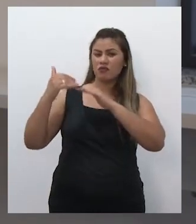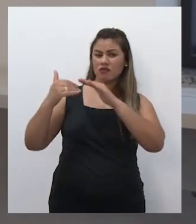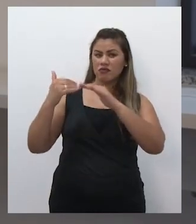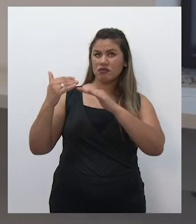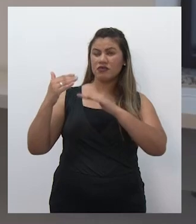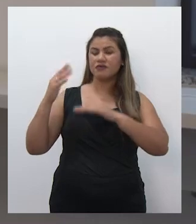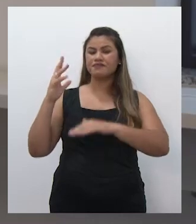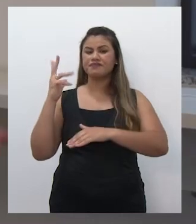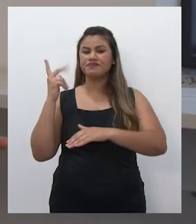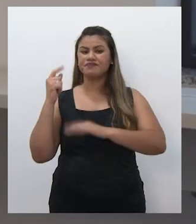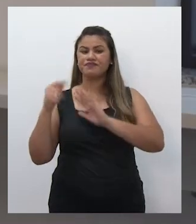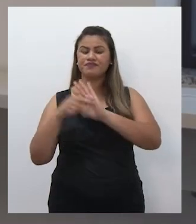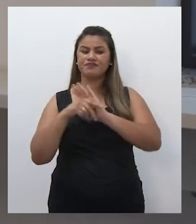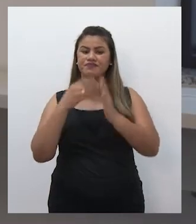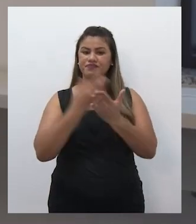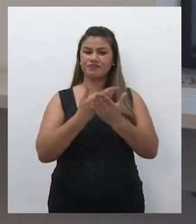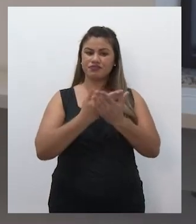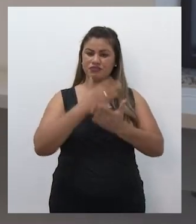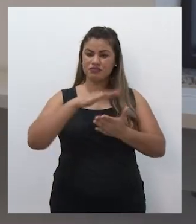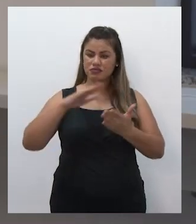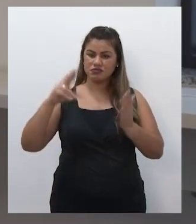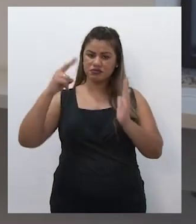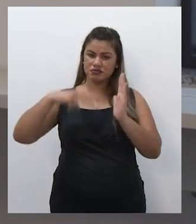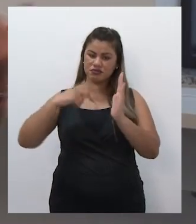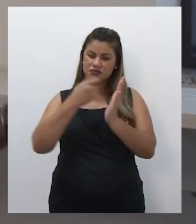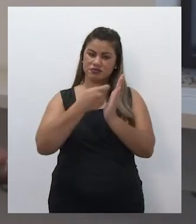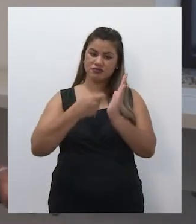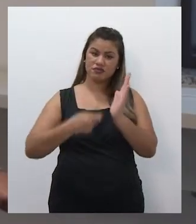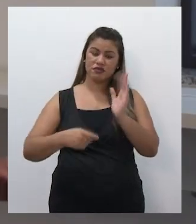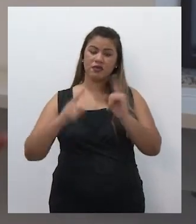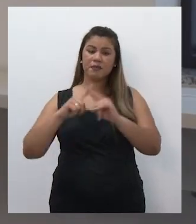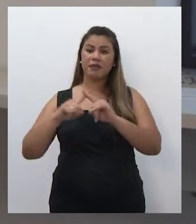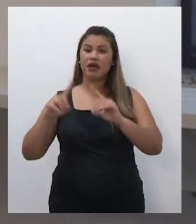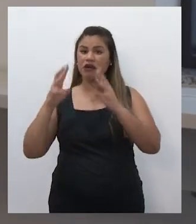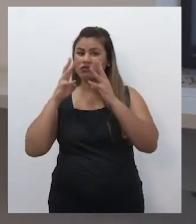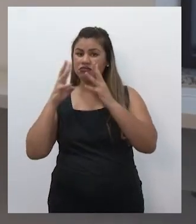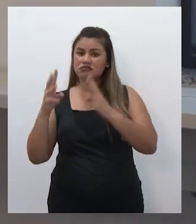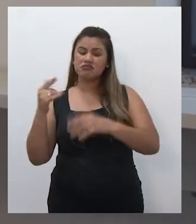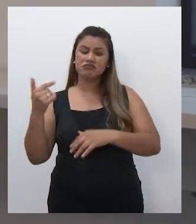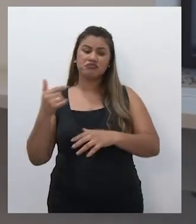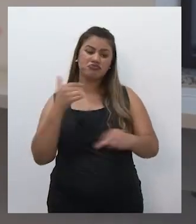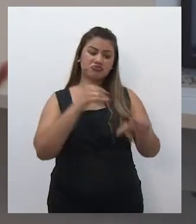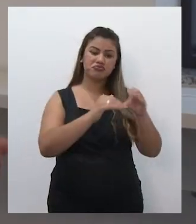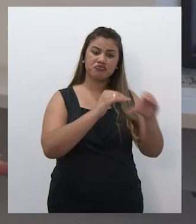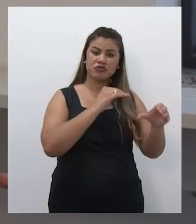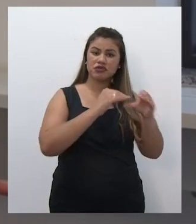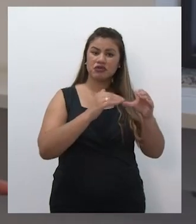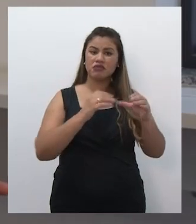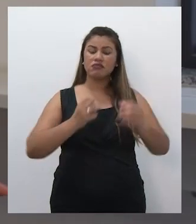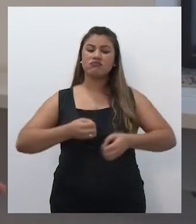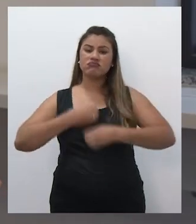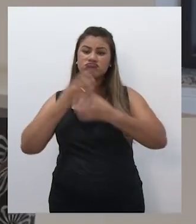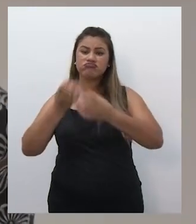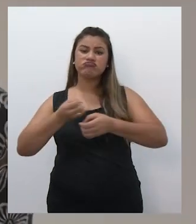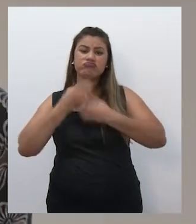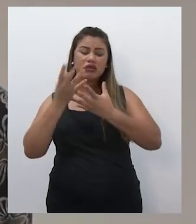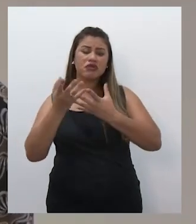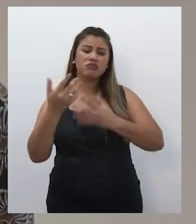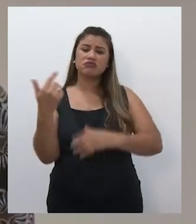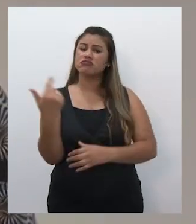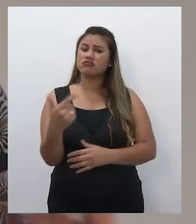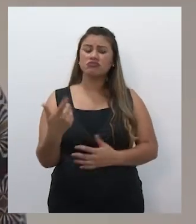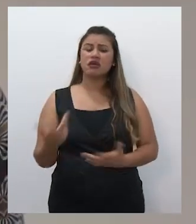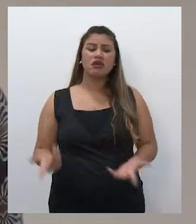dos nossos alunos de ler e escrever se eles não sabem escutar, se comunicar, expressar suas ideias com